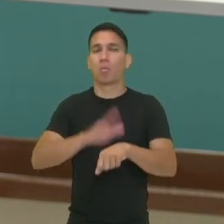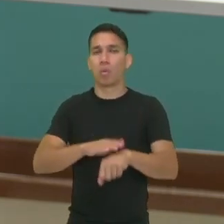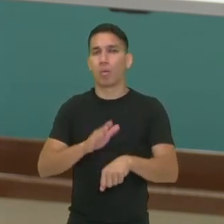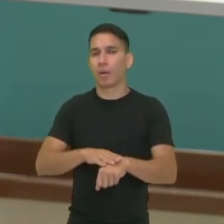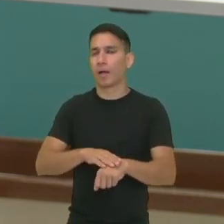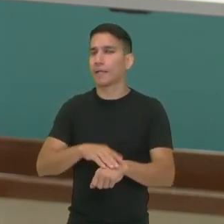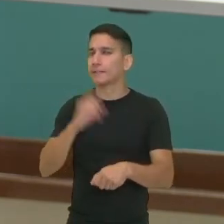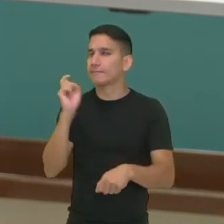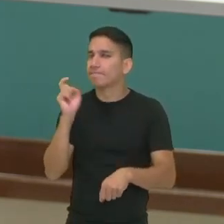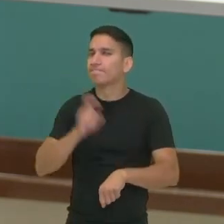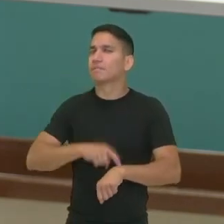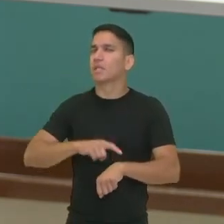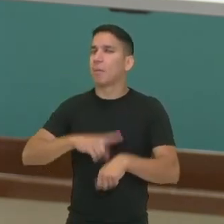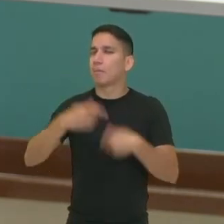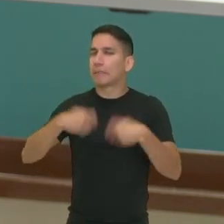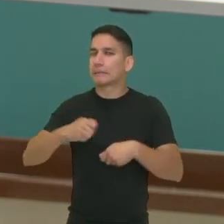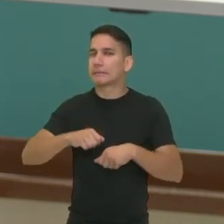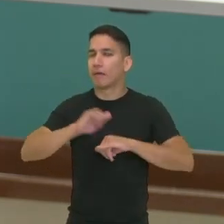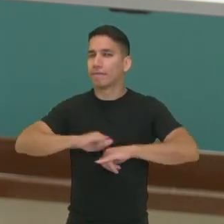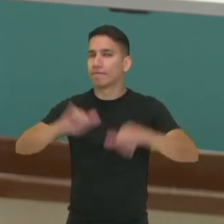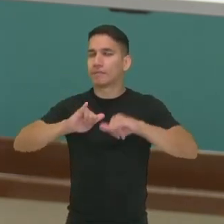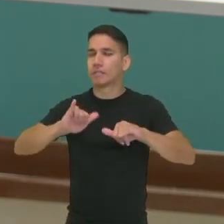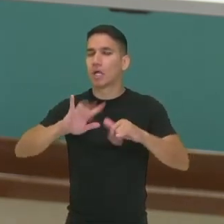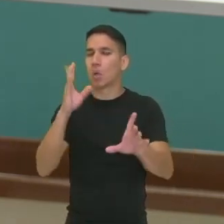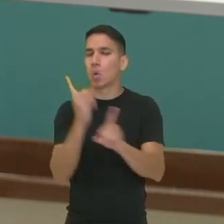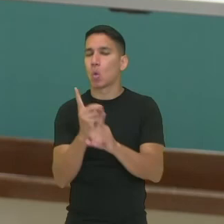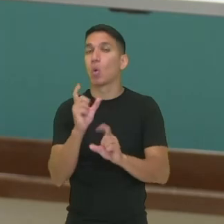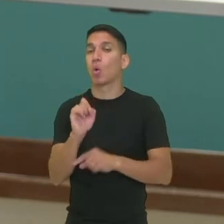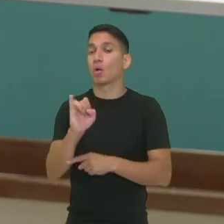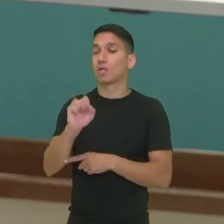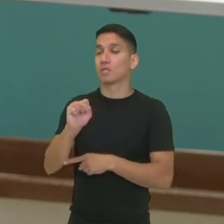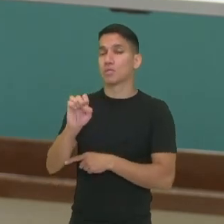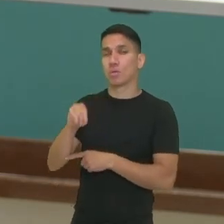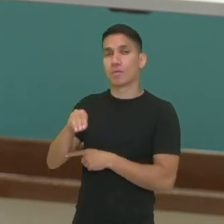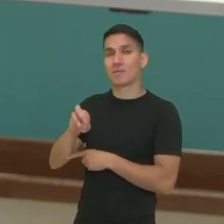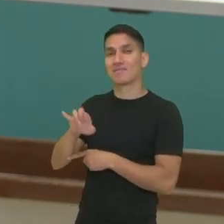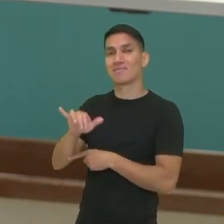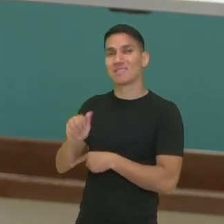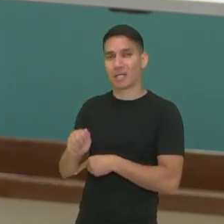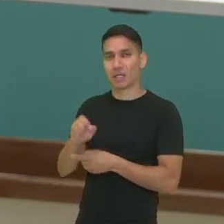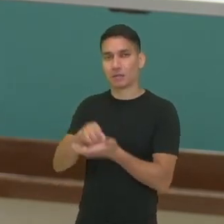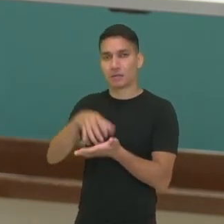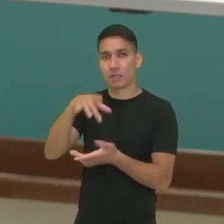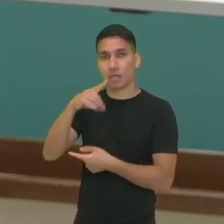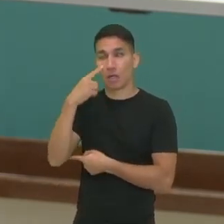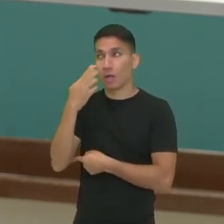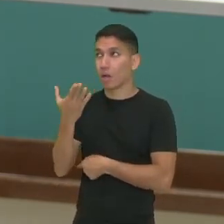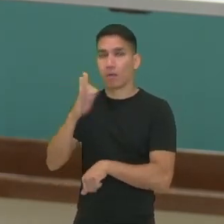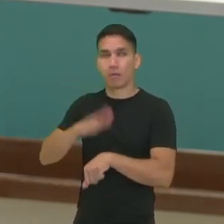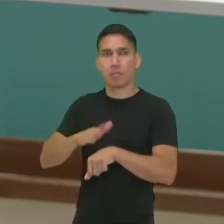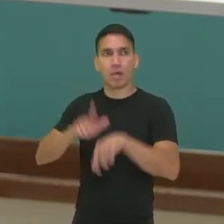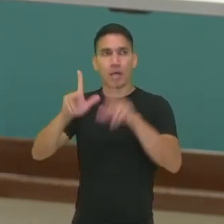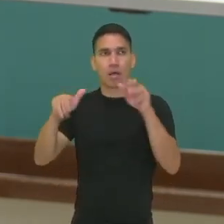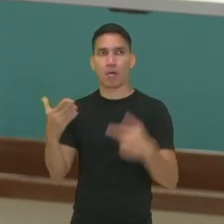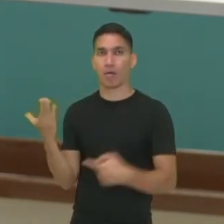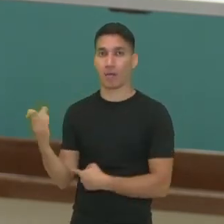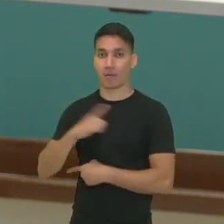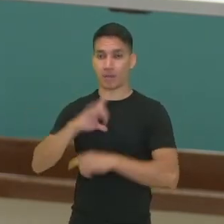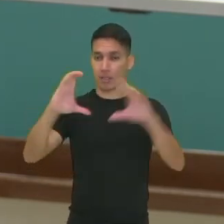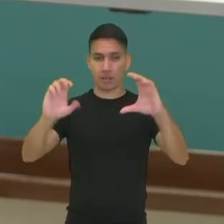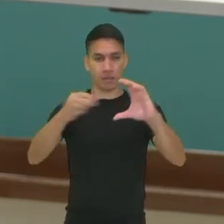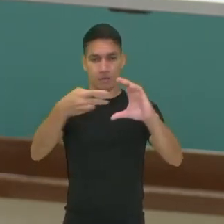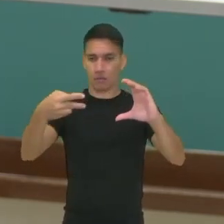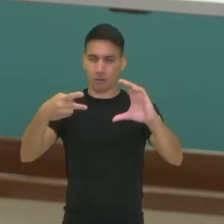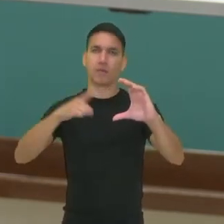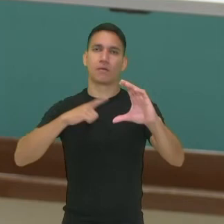ponto onde encontramos isomeria geométrica. Aonde, professor? Exatamente aqui. Dupla ligação